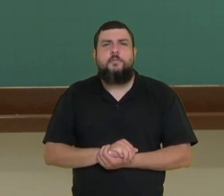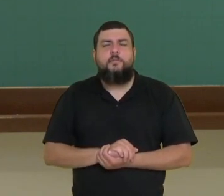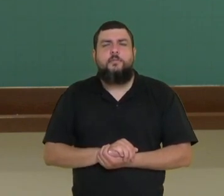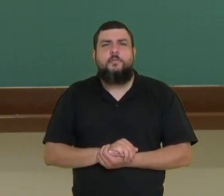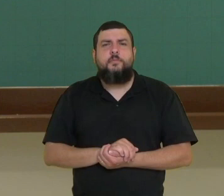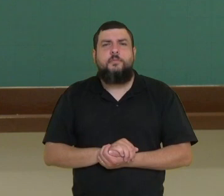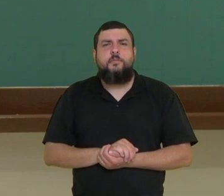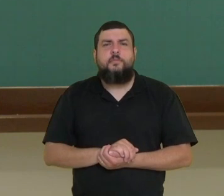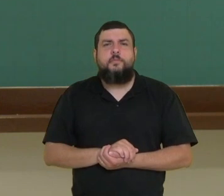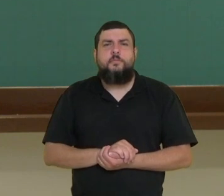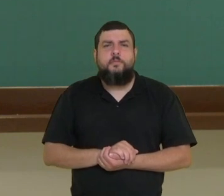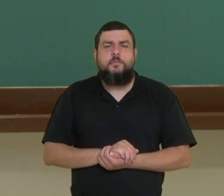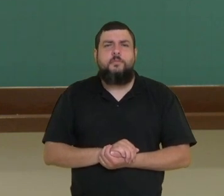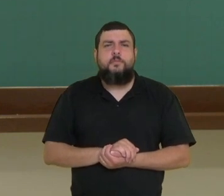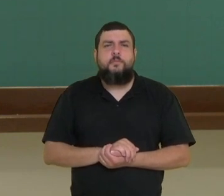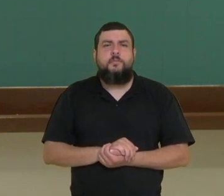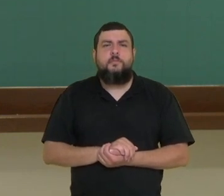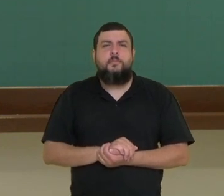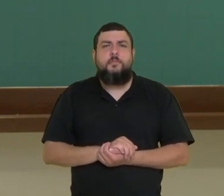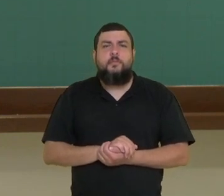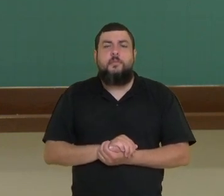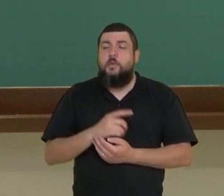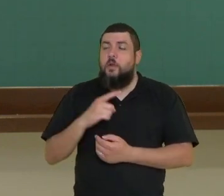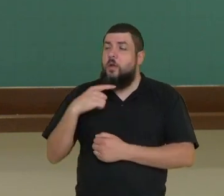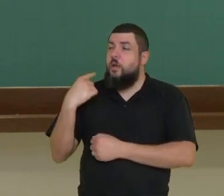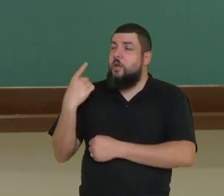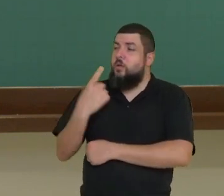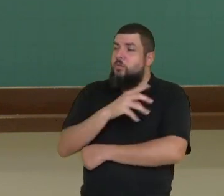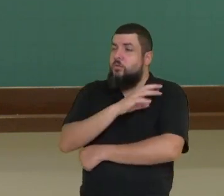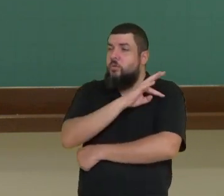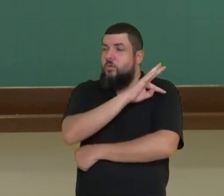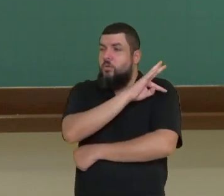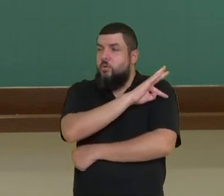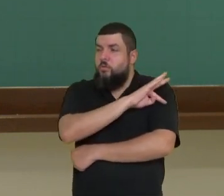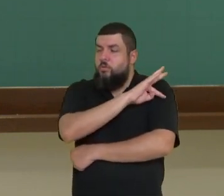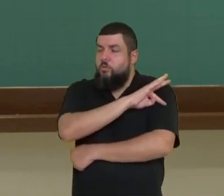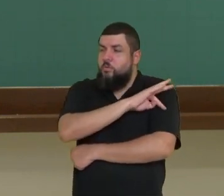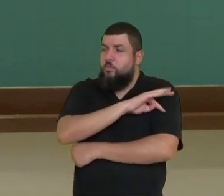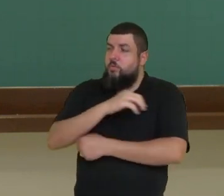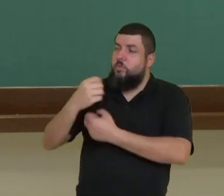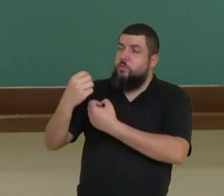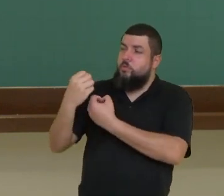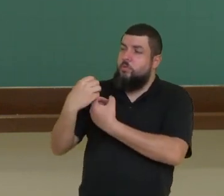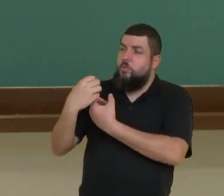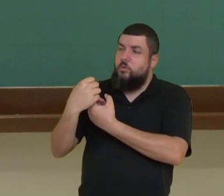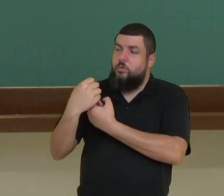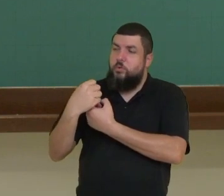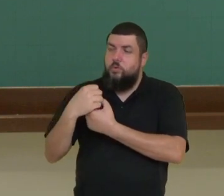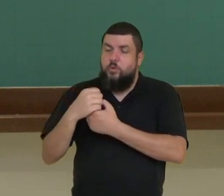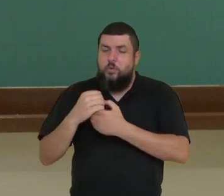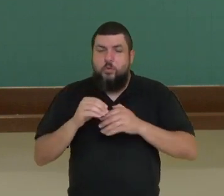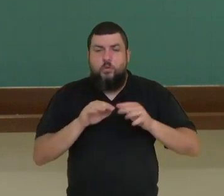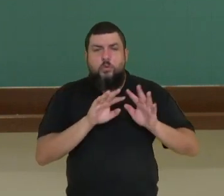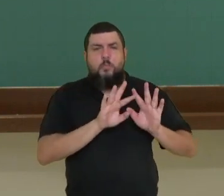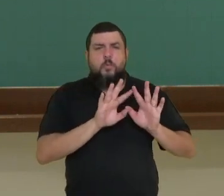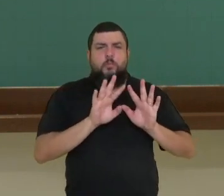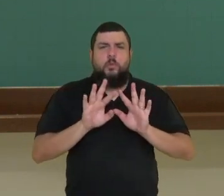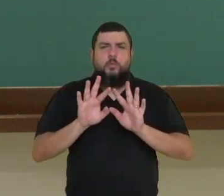Ó, nosso treinador vaticinou com um trabalho de contenção coordenada,